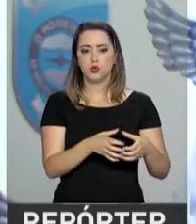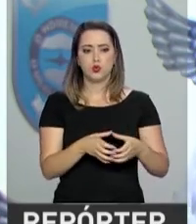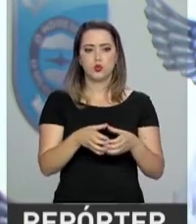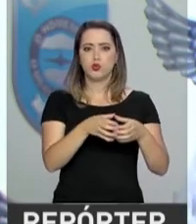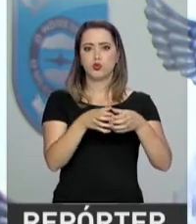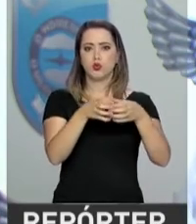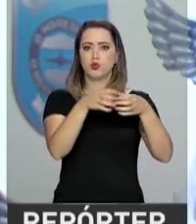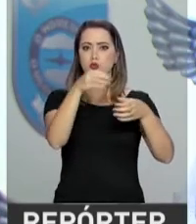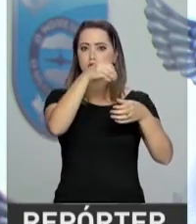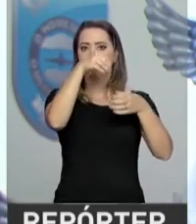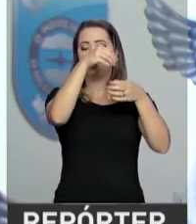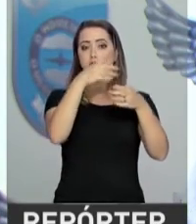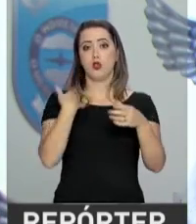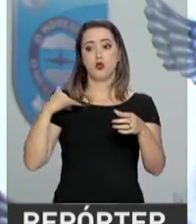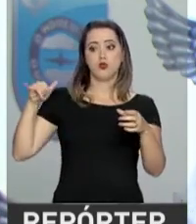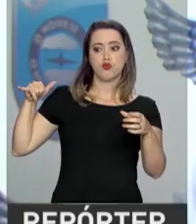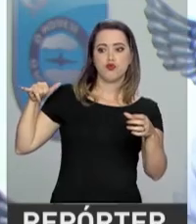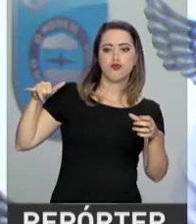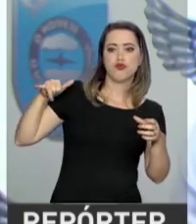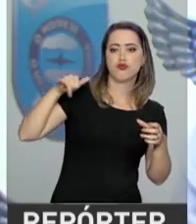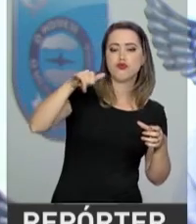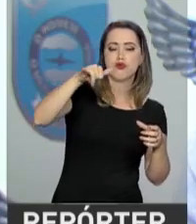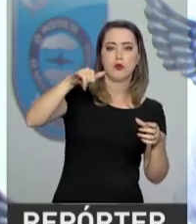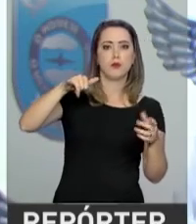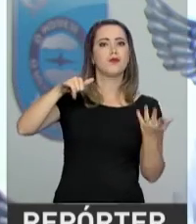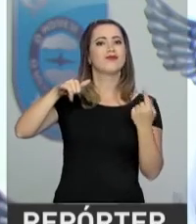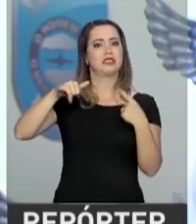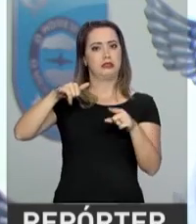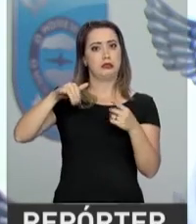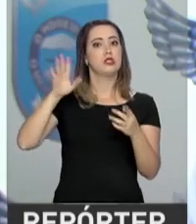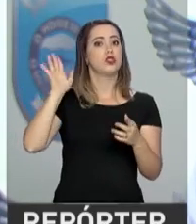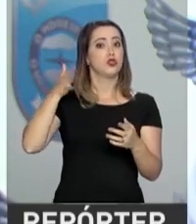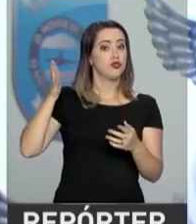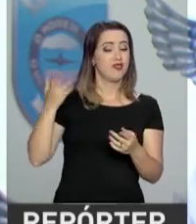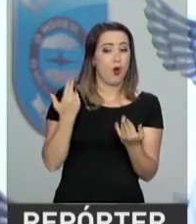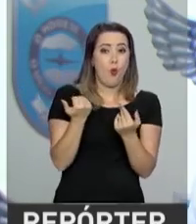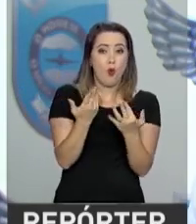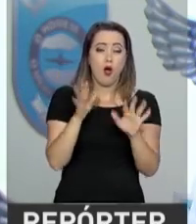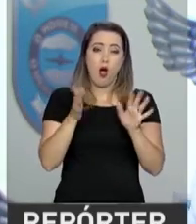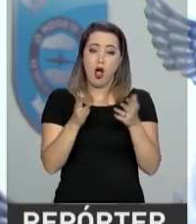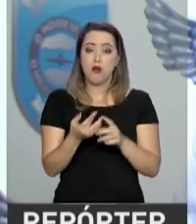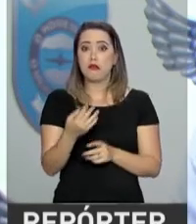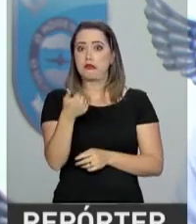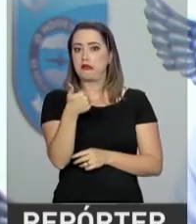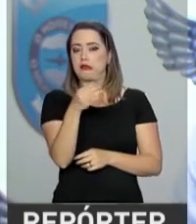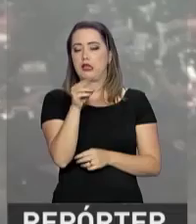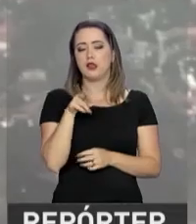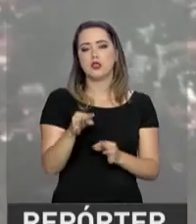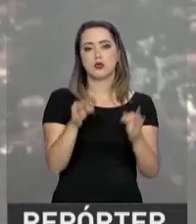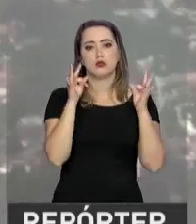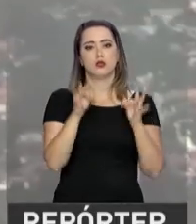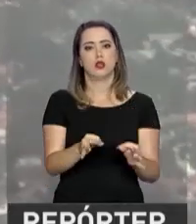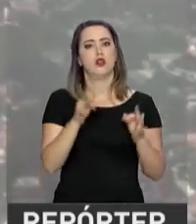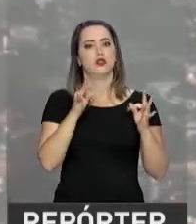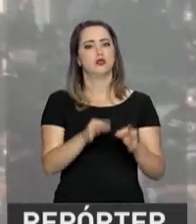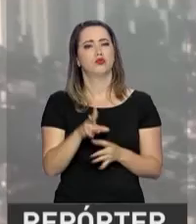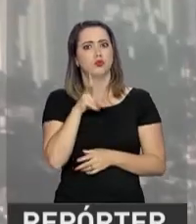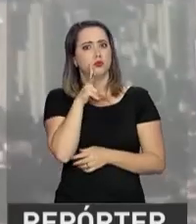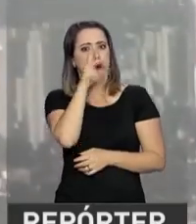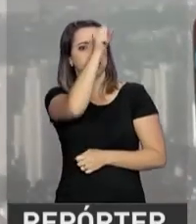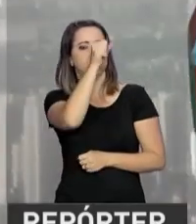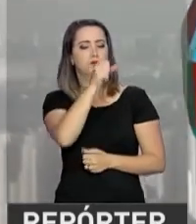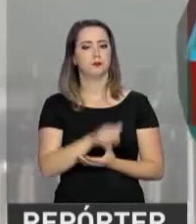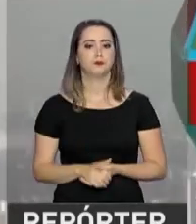ea velocidade de 450 quilos por hora de uma aeronave gera um impacto de torno de 10 toneladas no ano passado